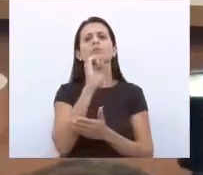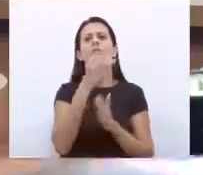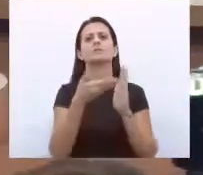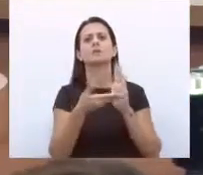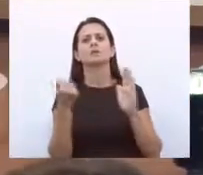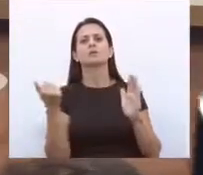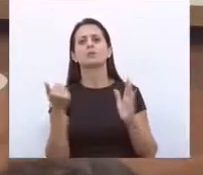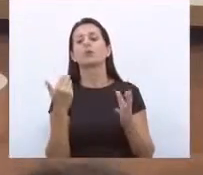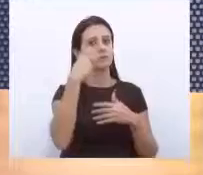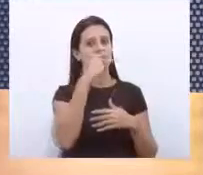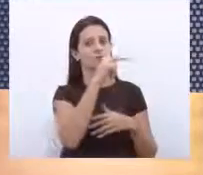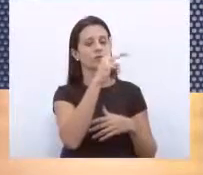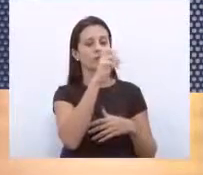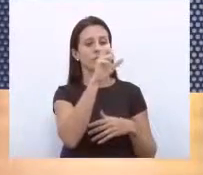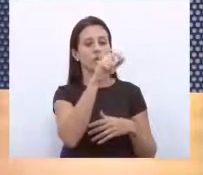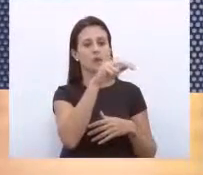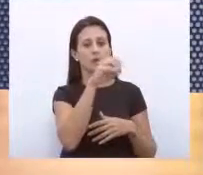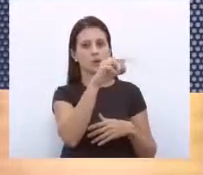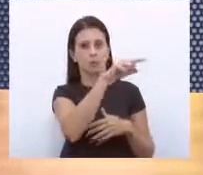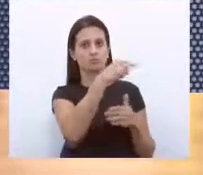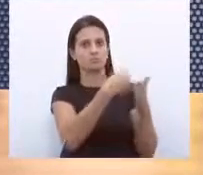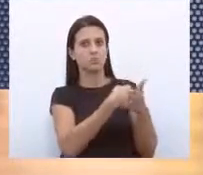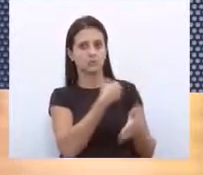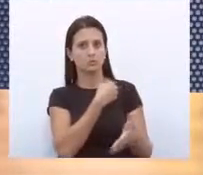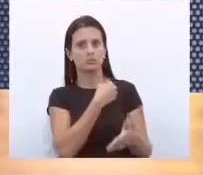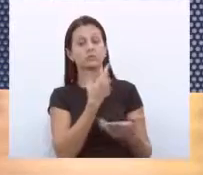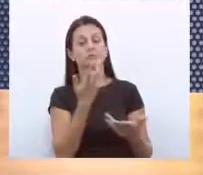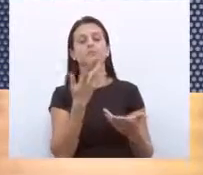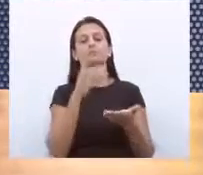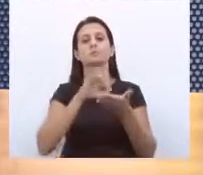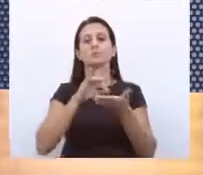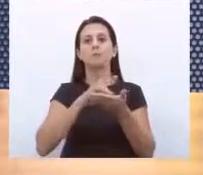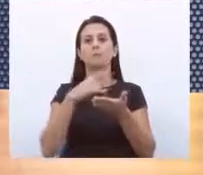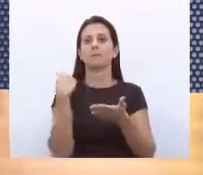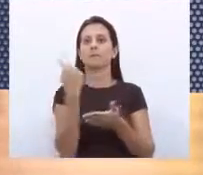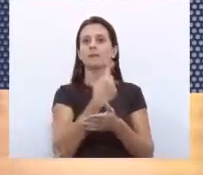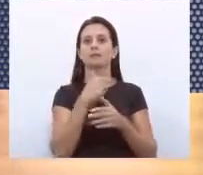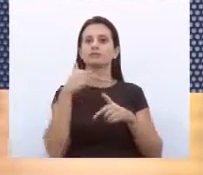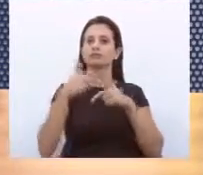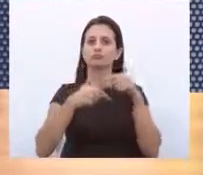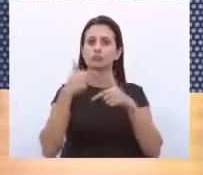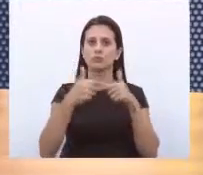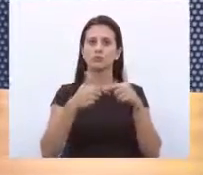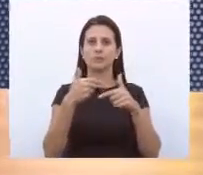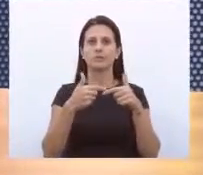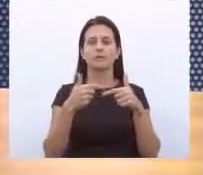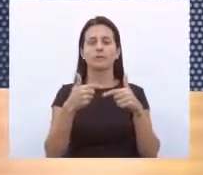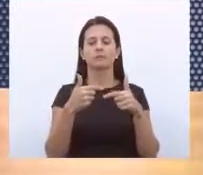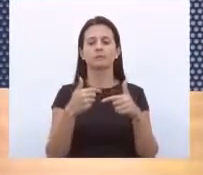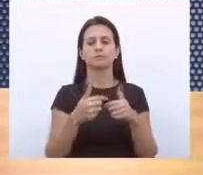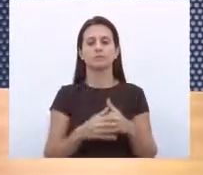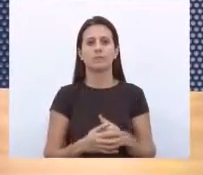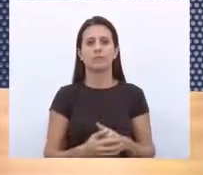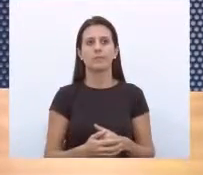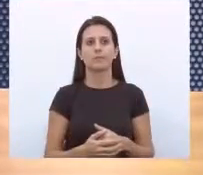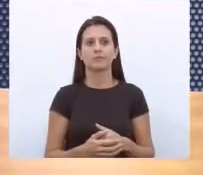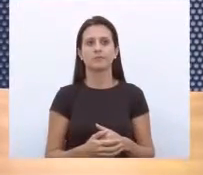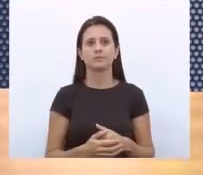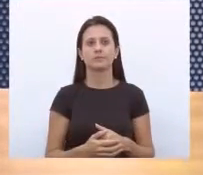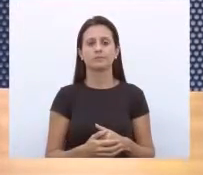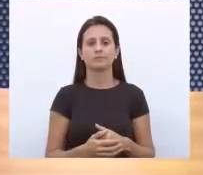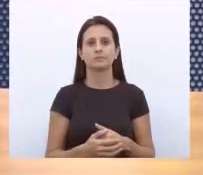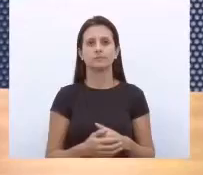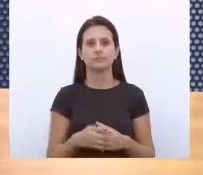a posição agora? Na verdade, nós estávamos trabalhando, veja, com o